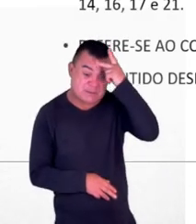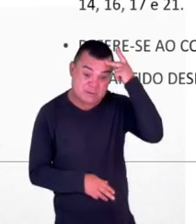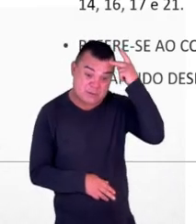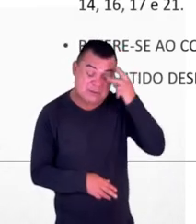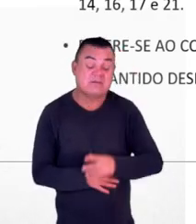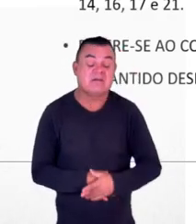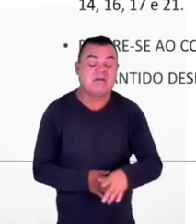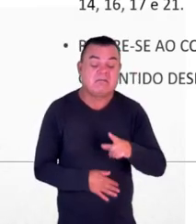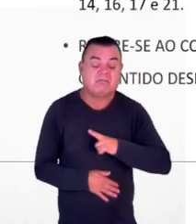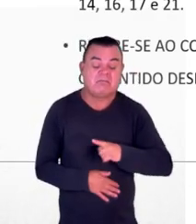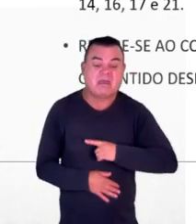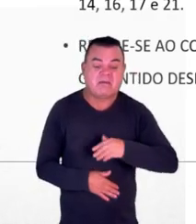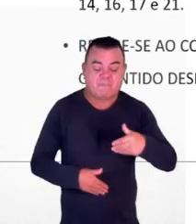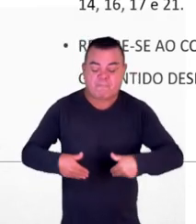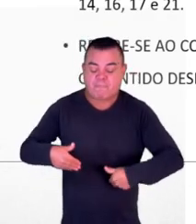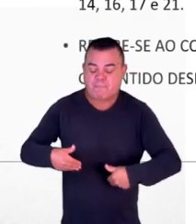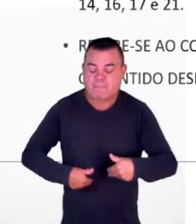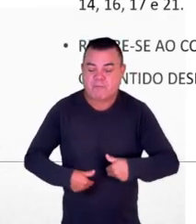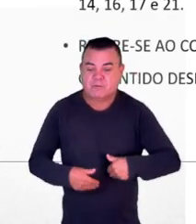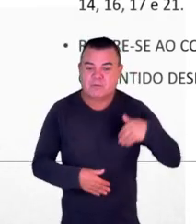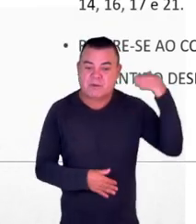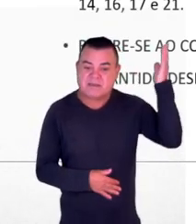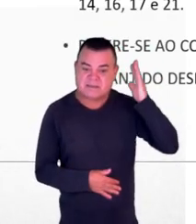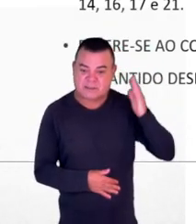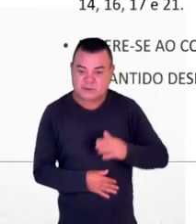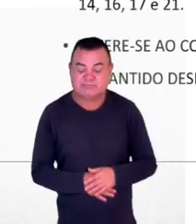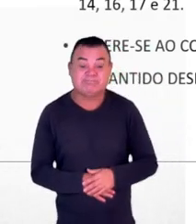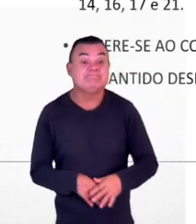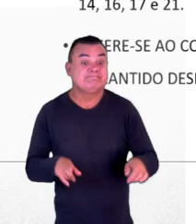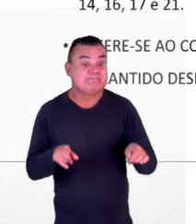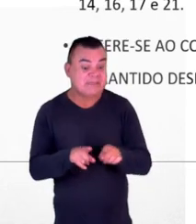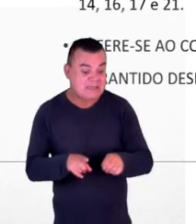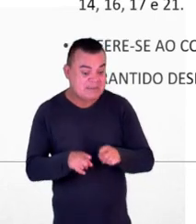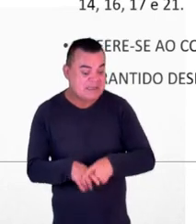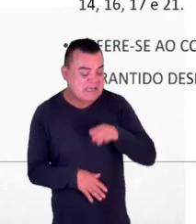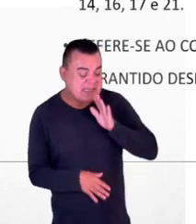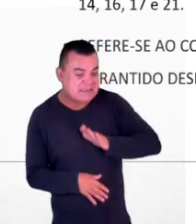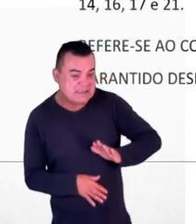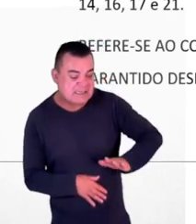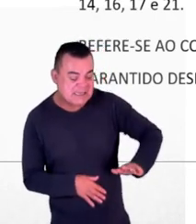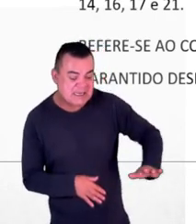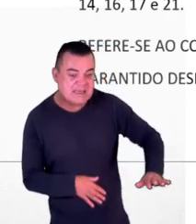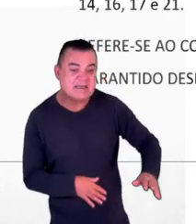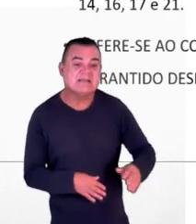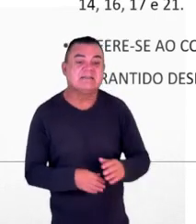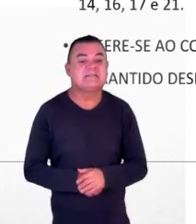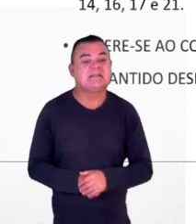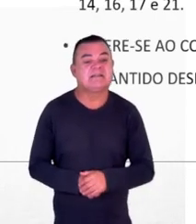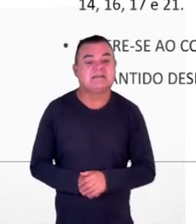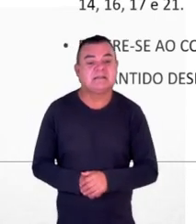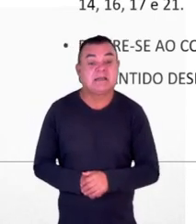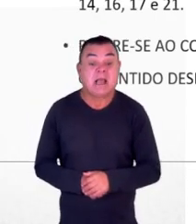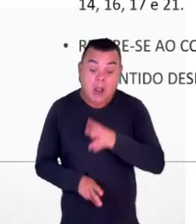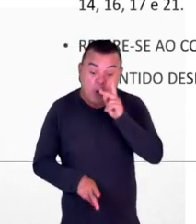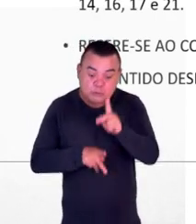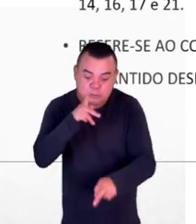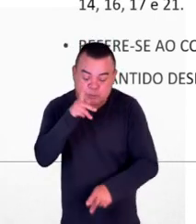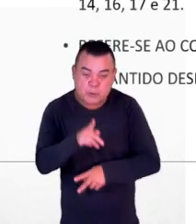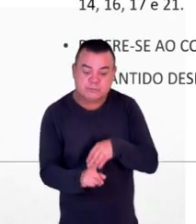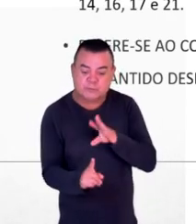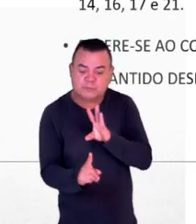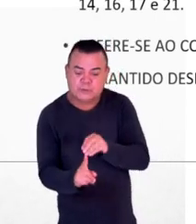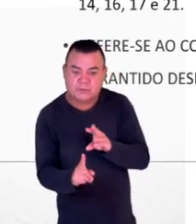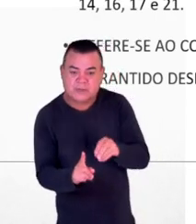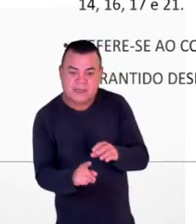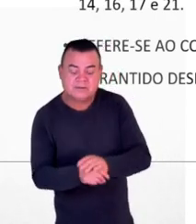Brasil relativamente às crianças que estão sendo condenadas relativamente às populações vulneráveis os